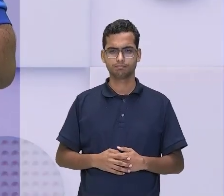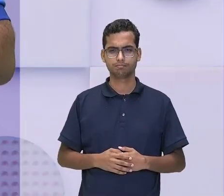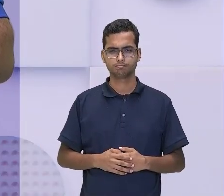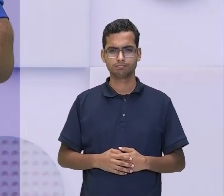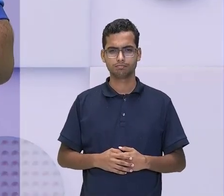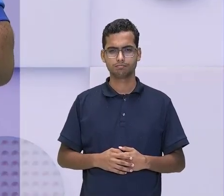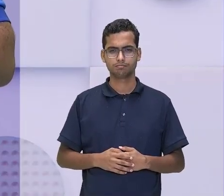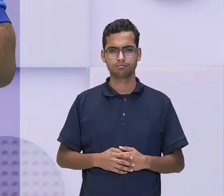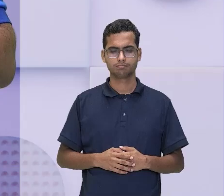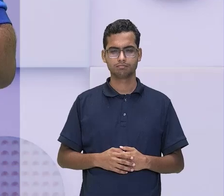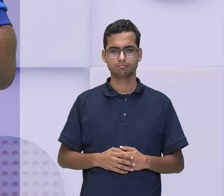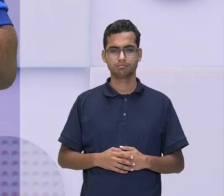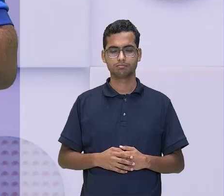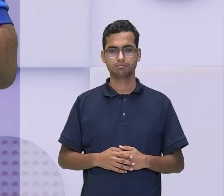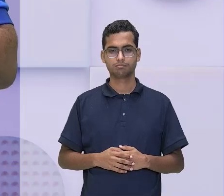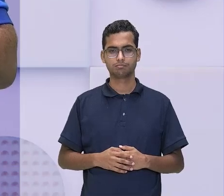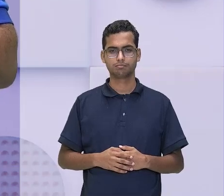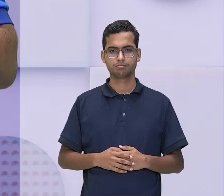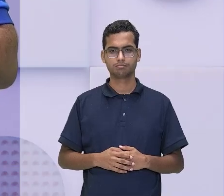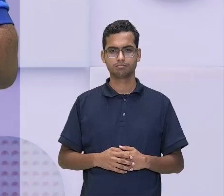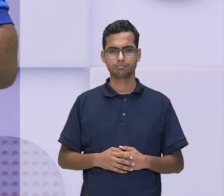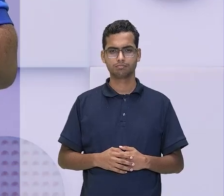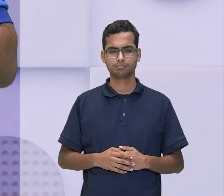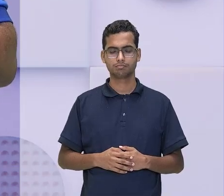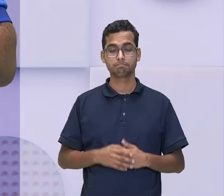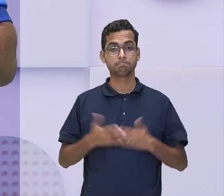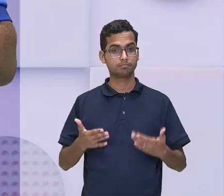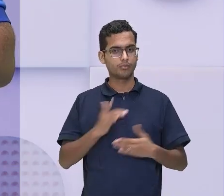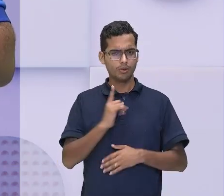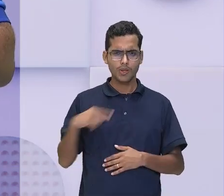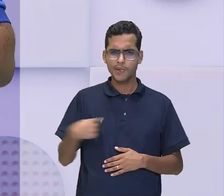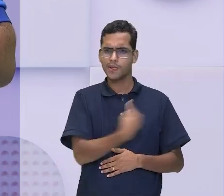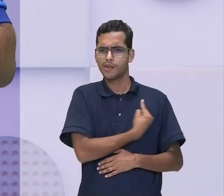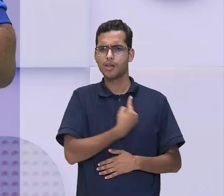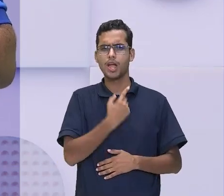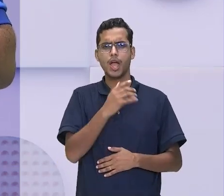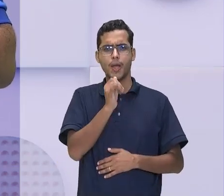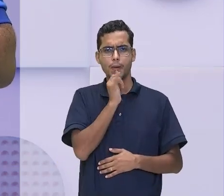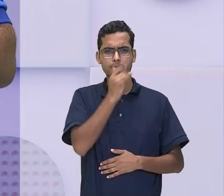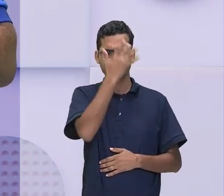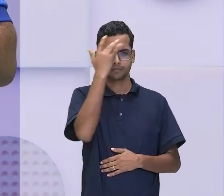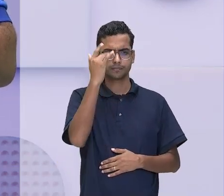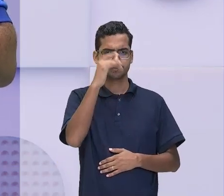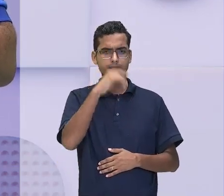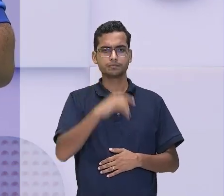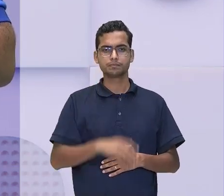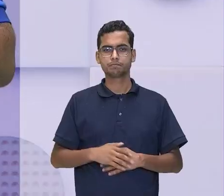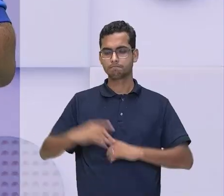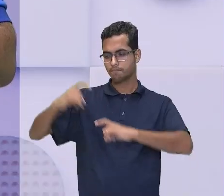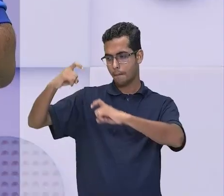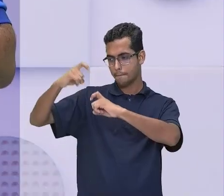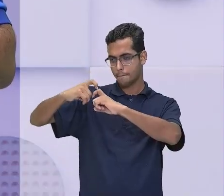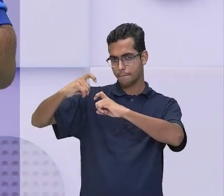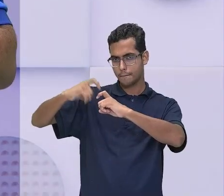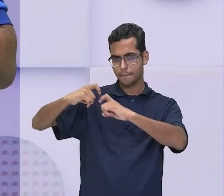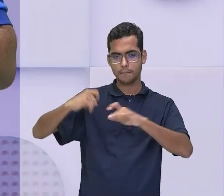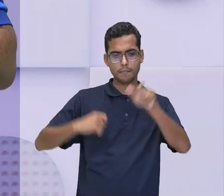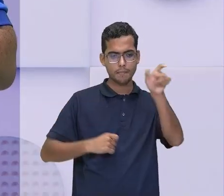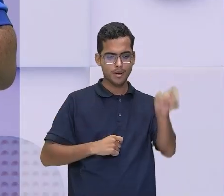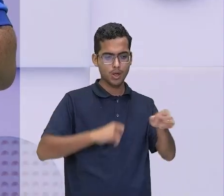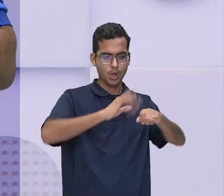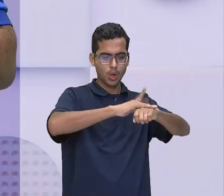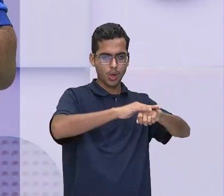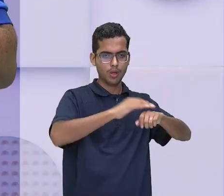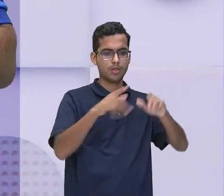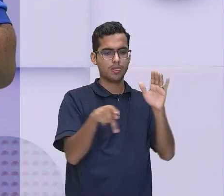nos deparamos com situações que a pessoa é desenganada pelos médicos, mas através dessa questão